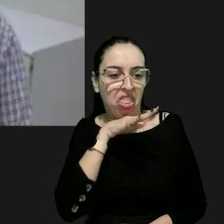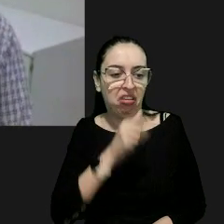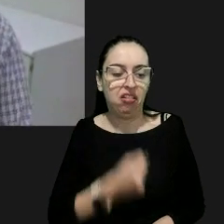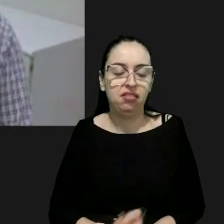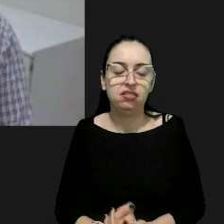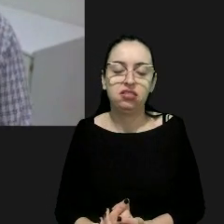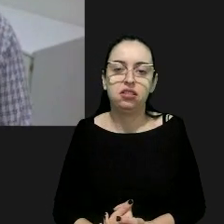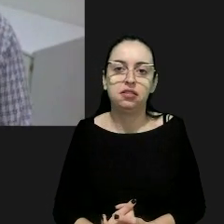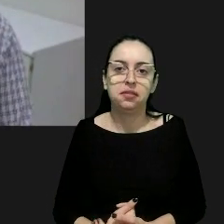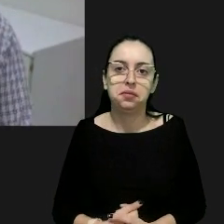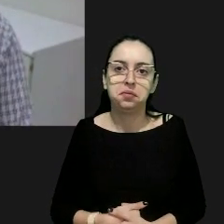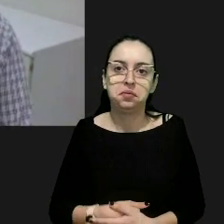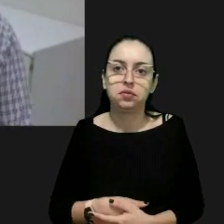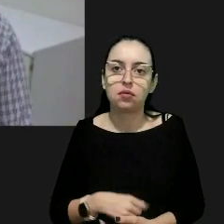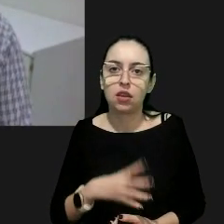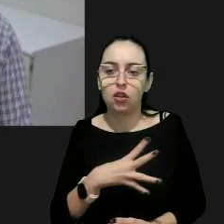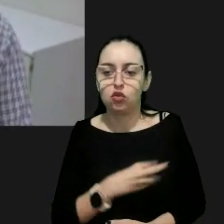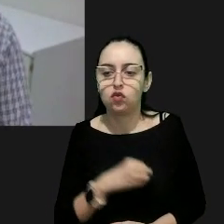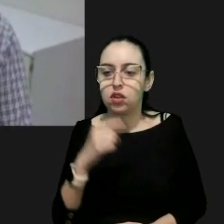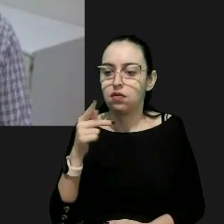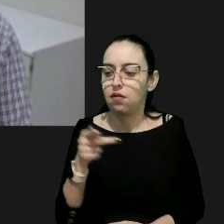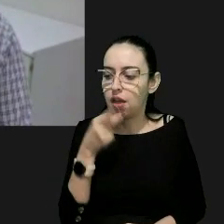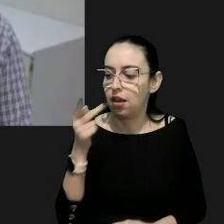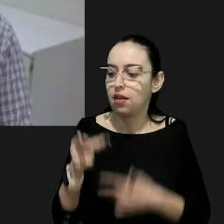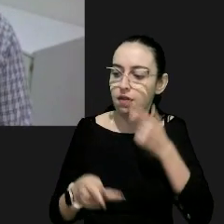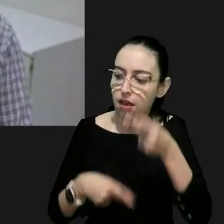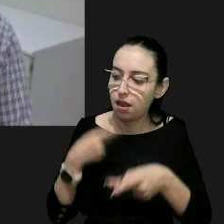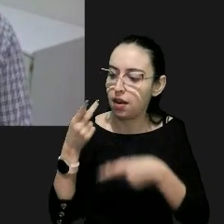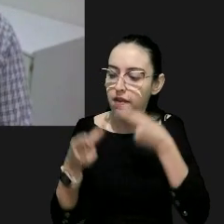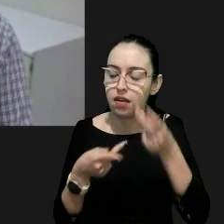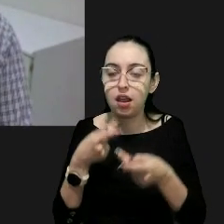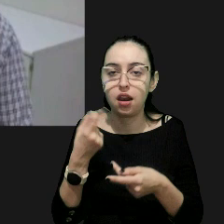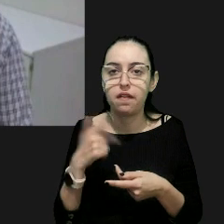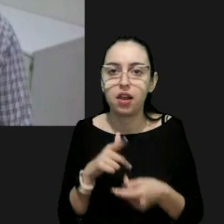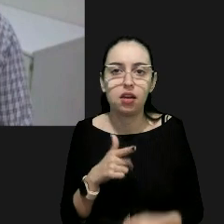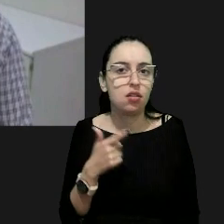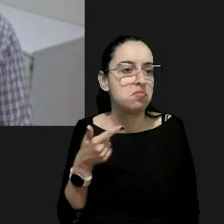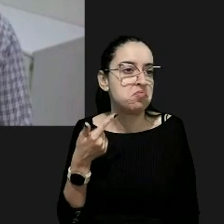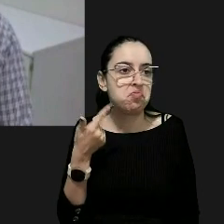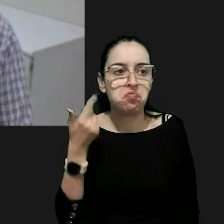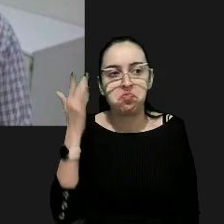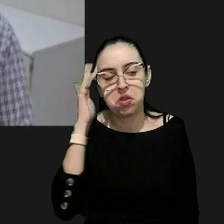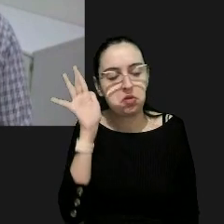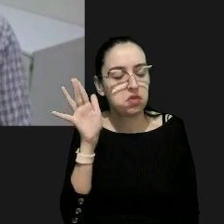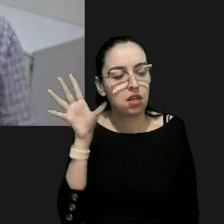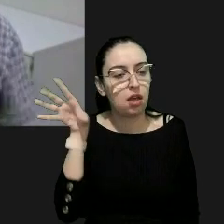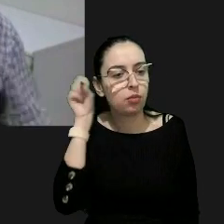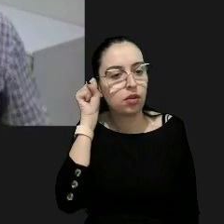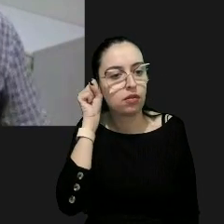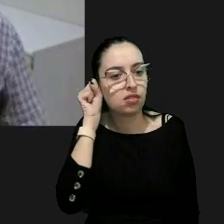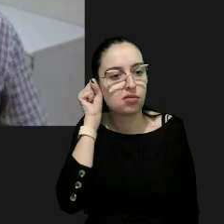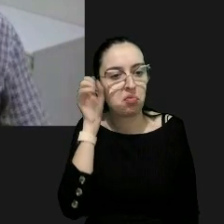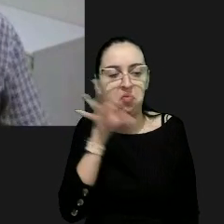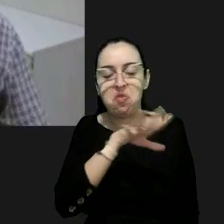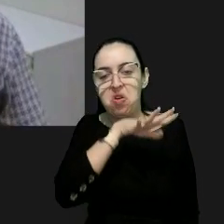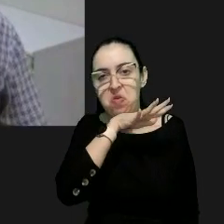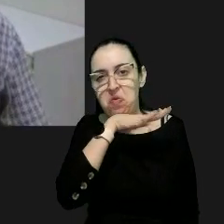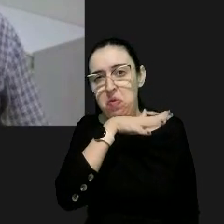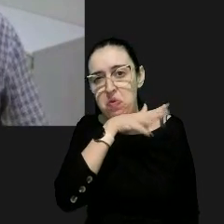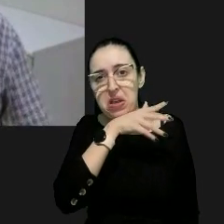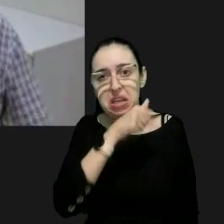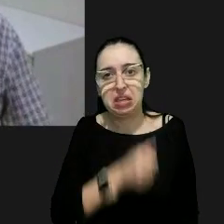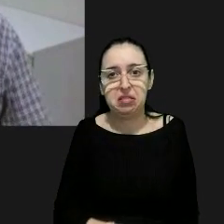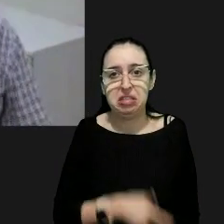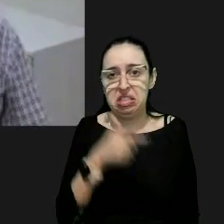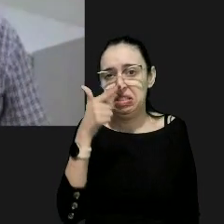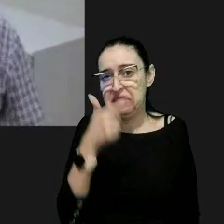chato. Esses filhos que ficam só falando, não sabem ouvir, eu